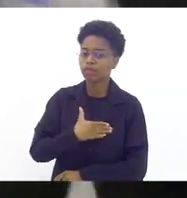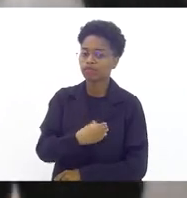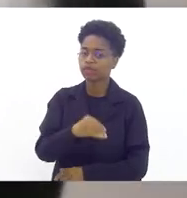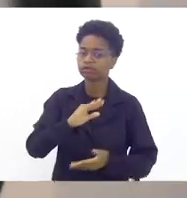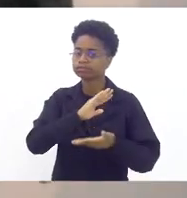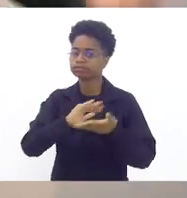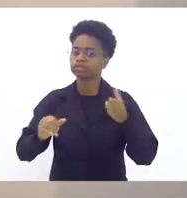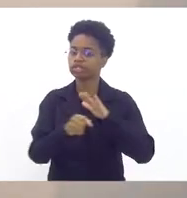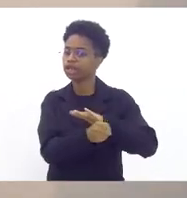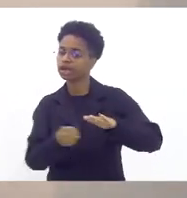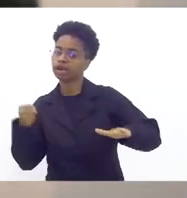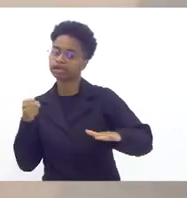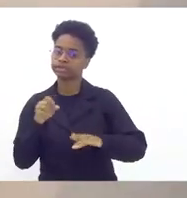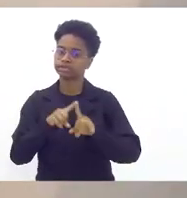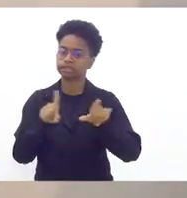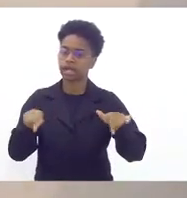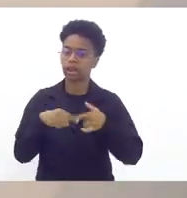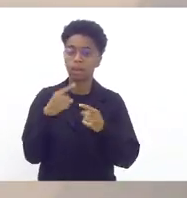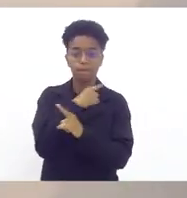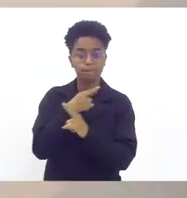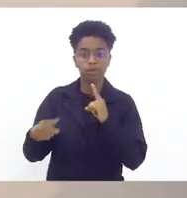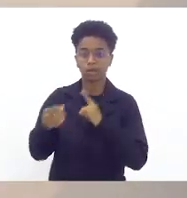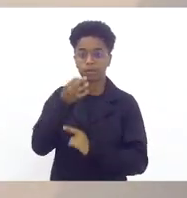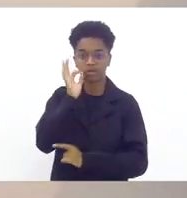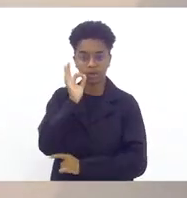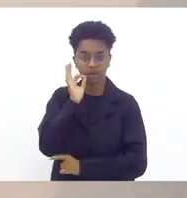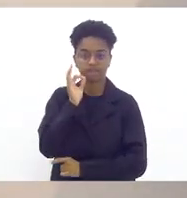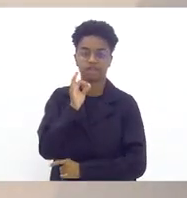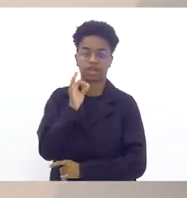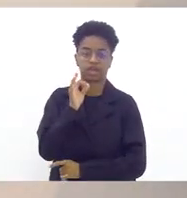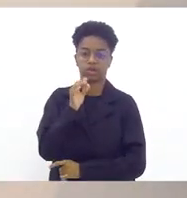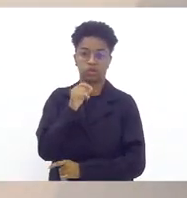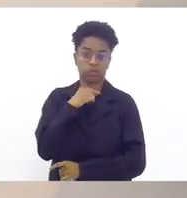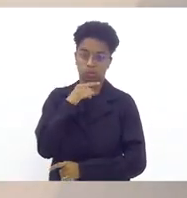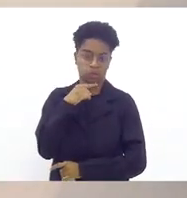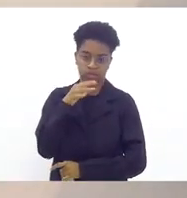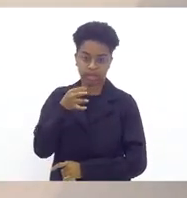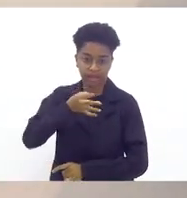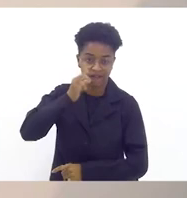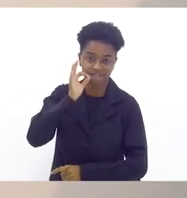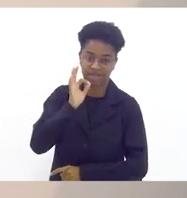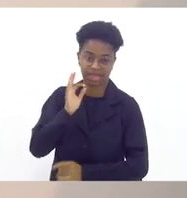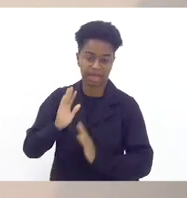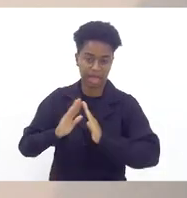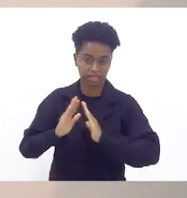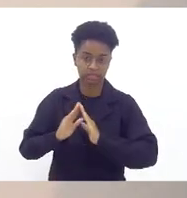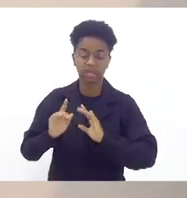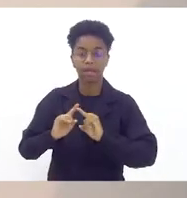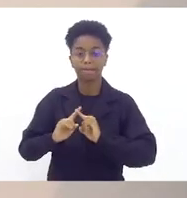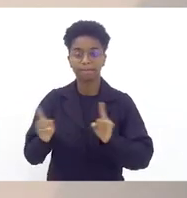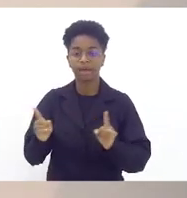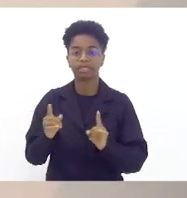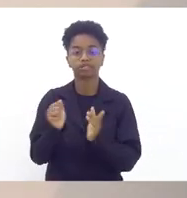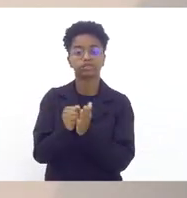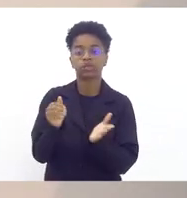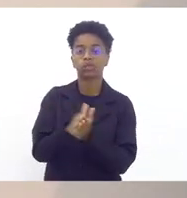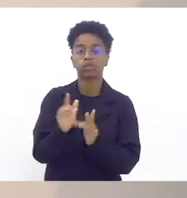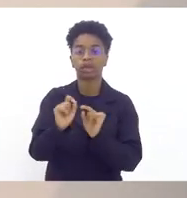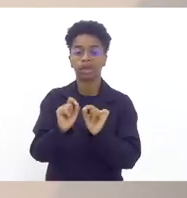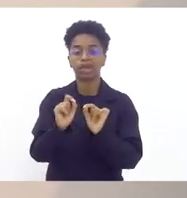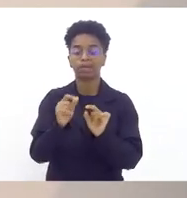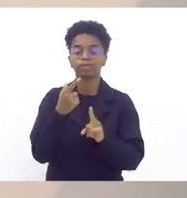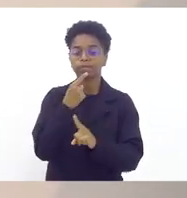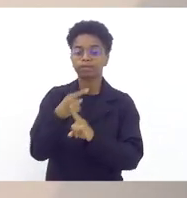retirado da sala, proibido de tomar o café da manhã, ele não toma café em casa, e é punido com a proibição de